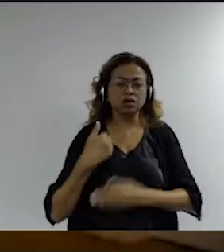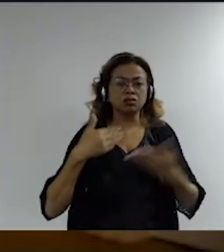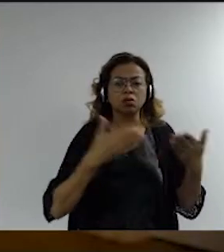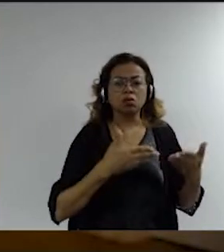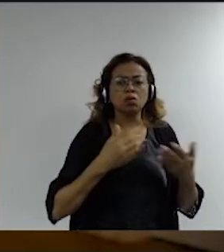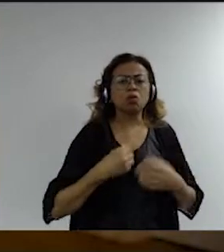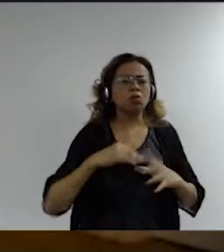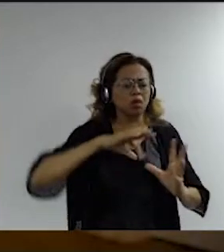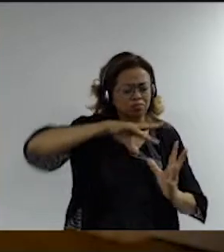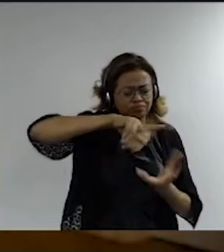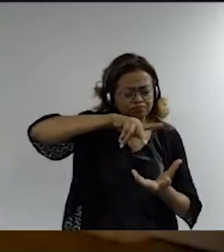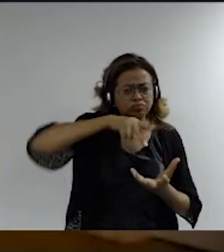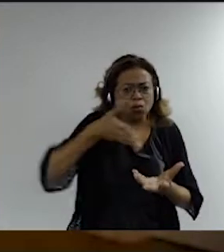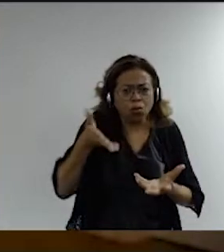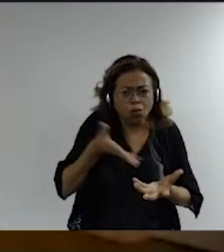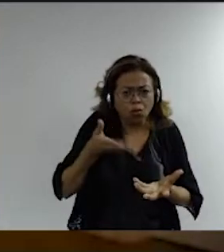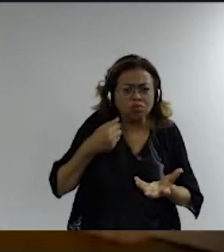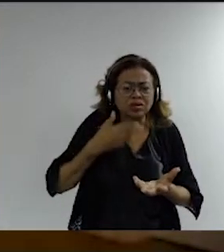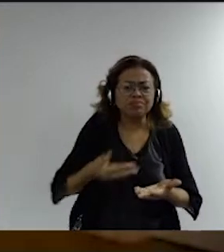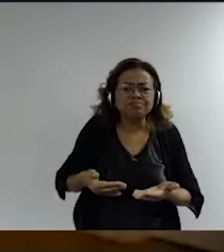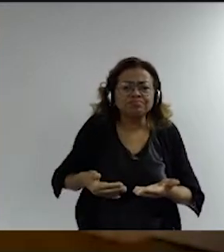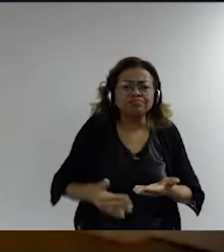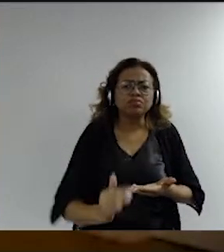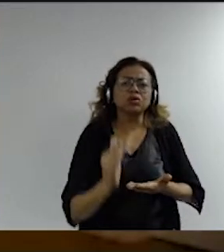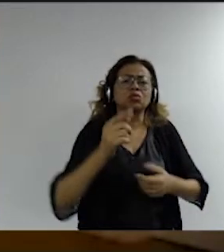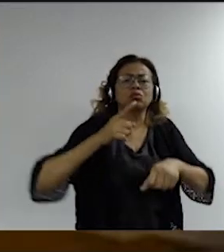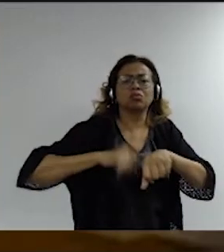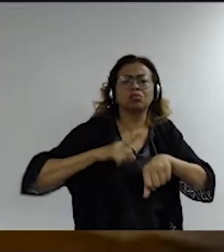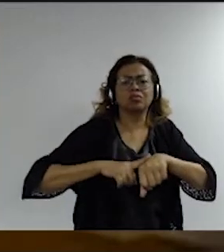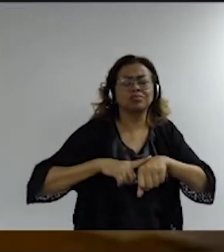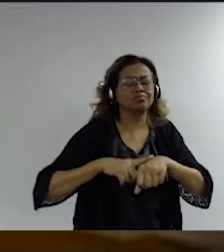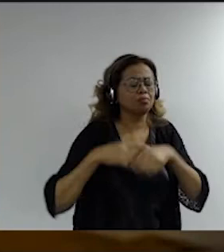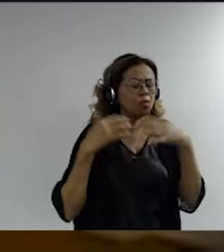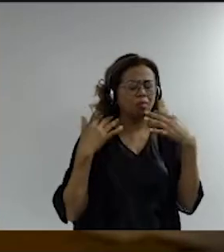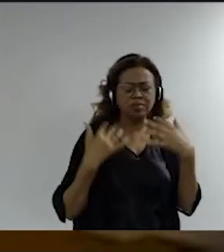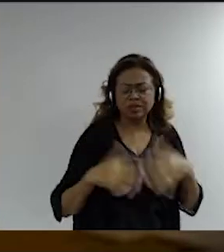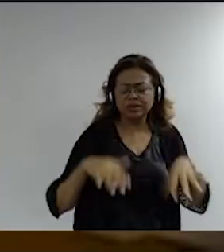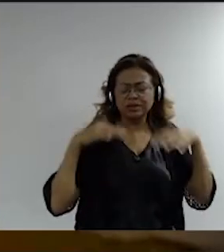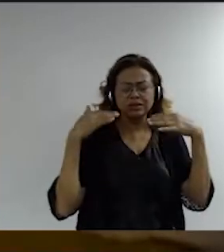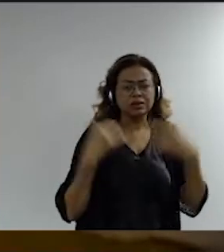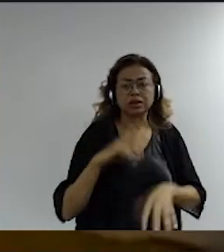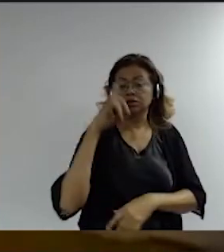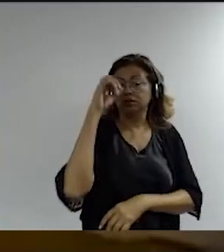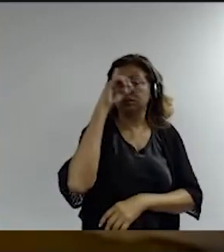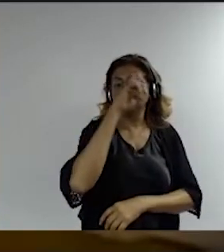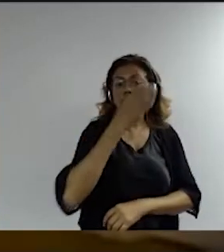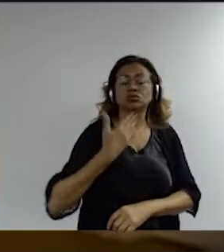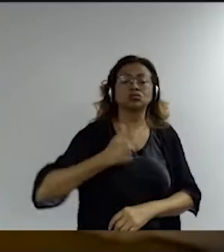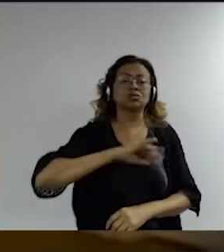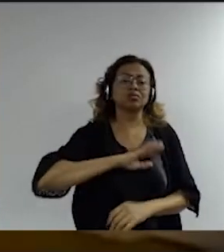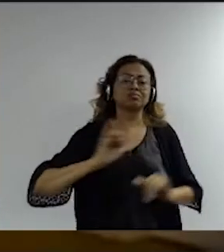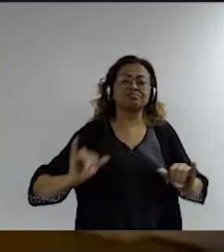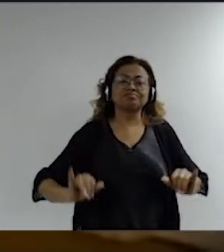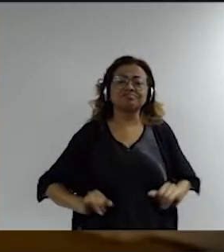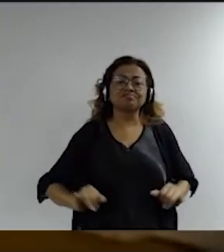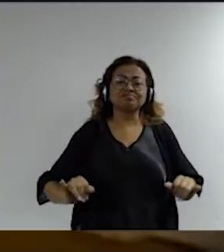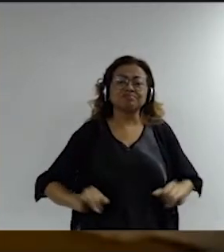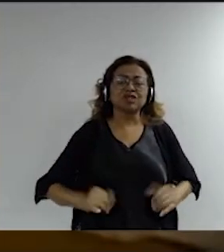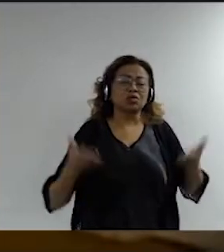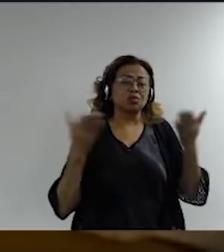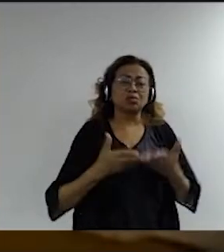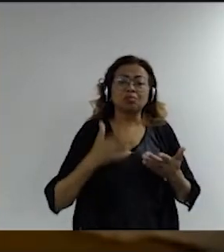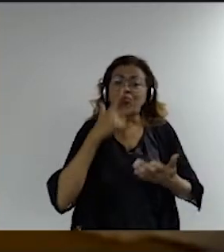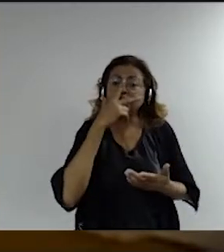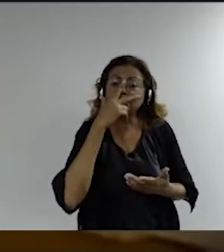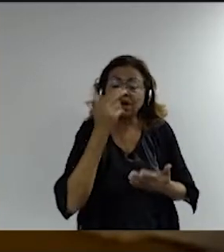o mundo, passa por um momento extremamente difícil. Nós estamos sofrendo o efeito de uma